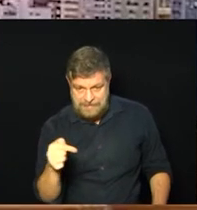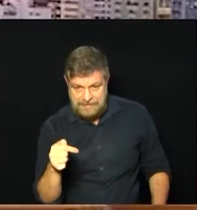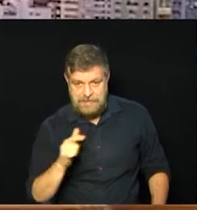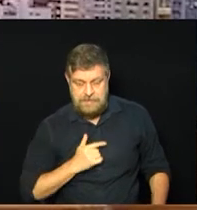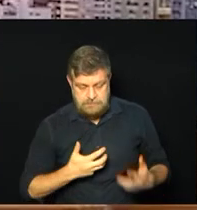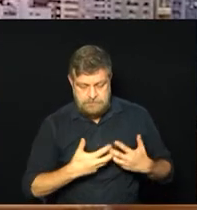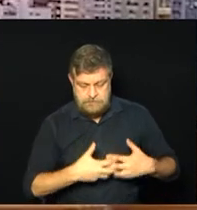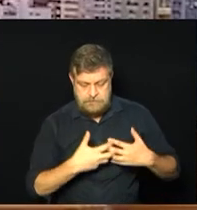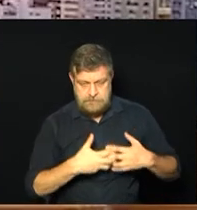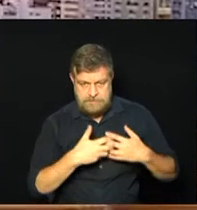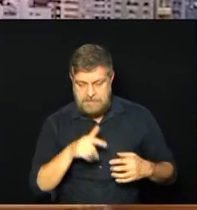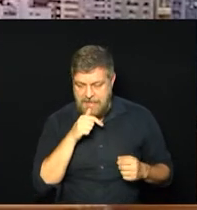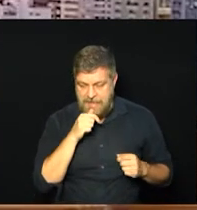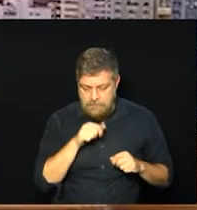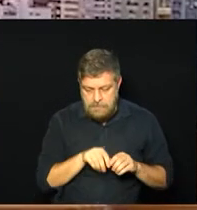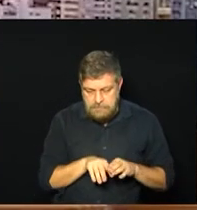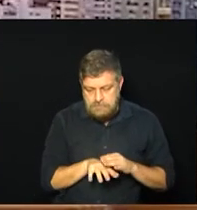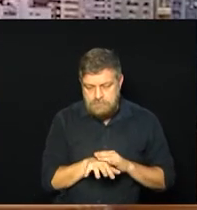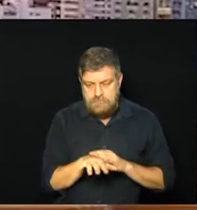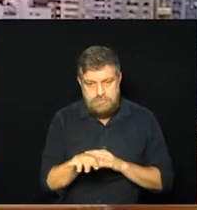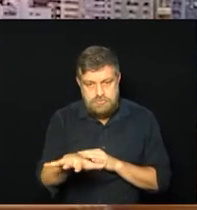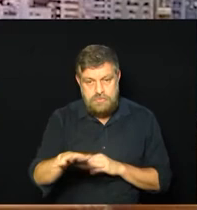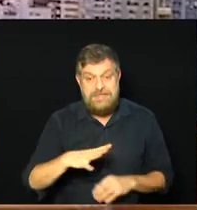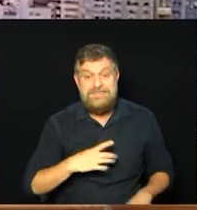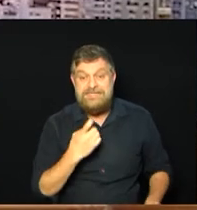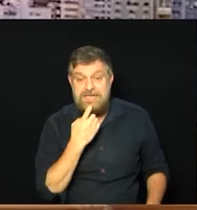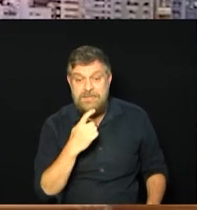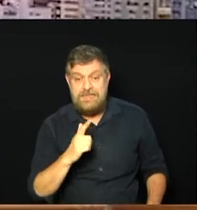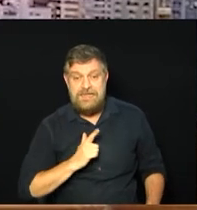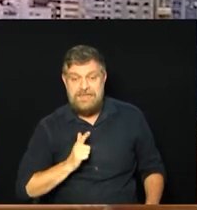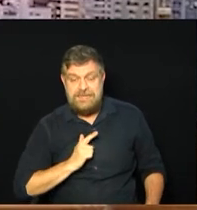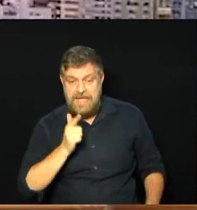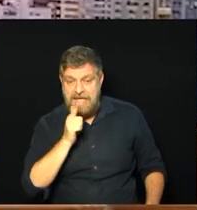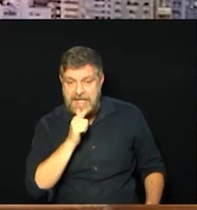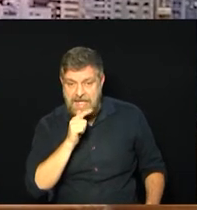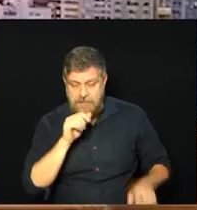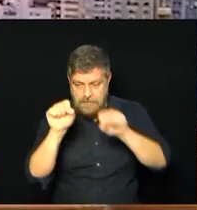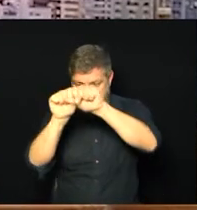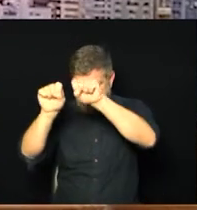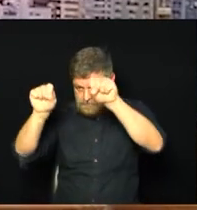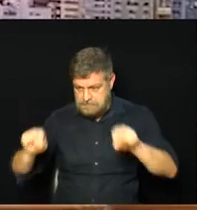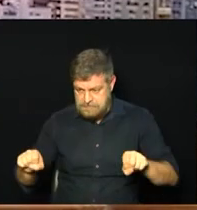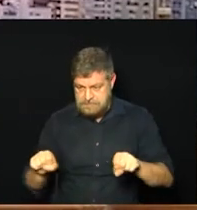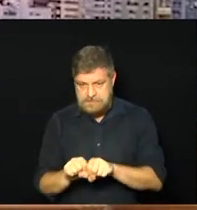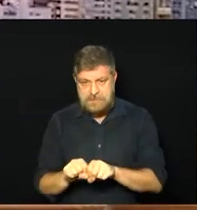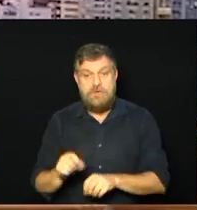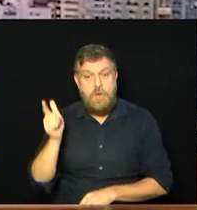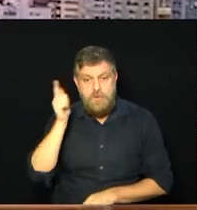Jaguari, Campinas traz essa água para o seu sistema através de um sistema de